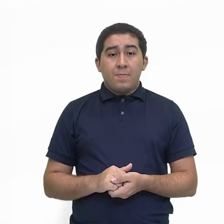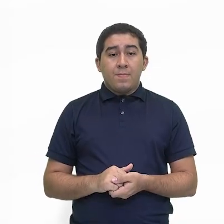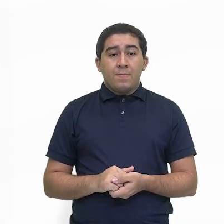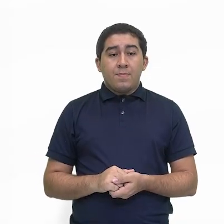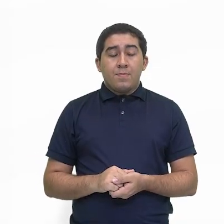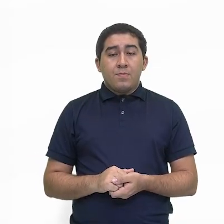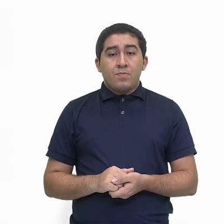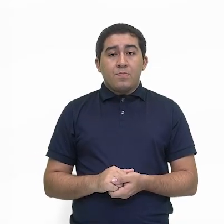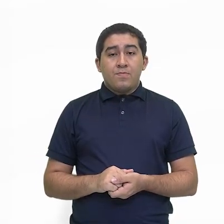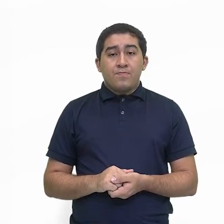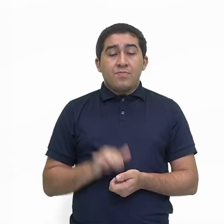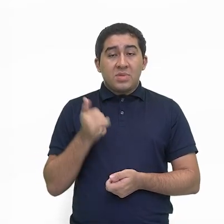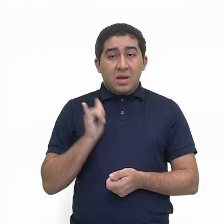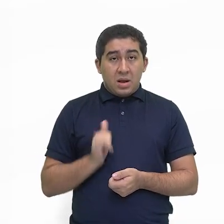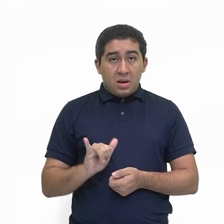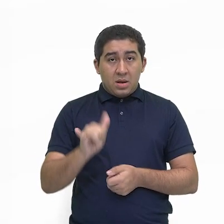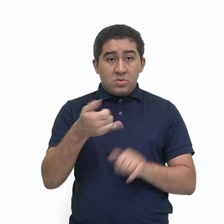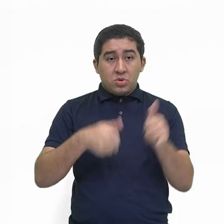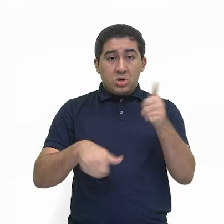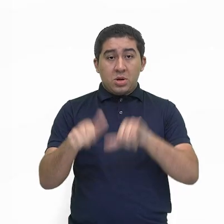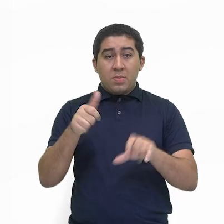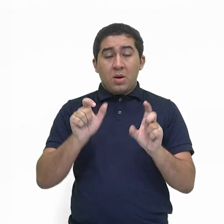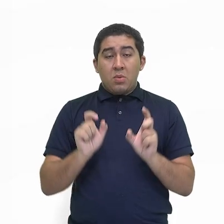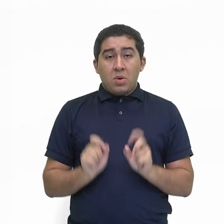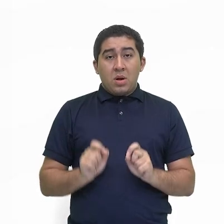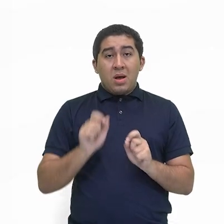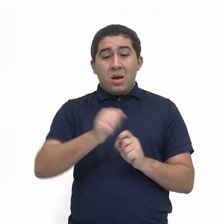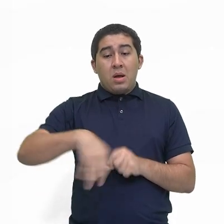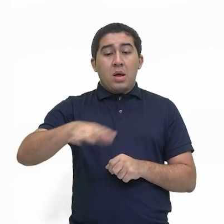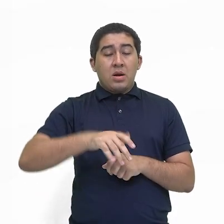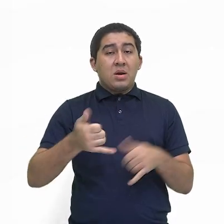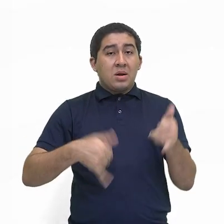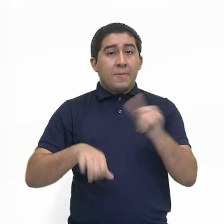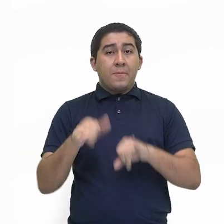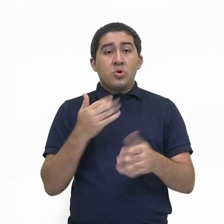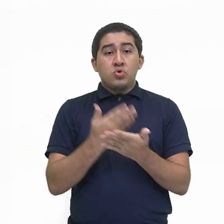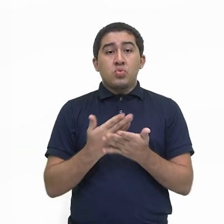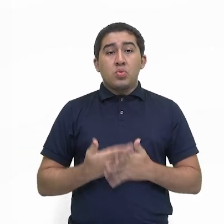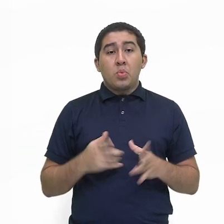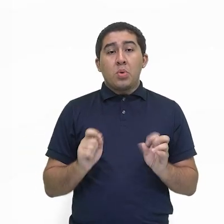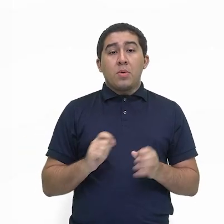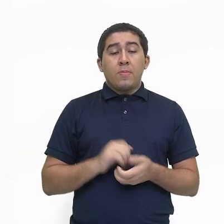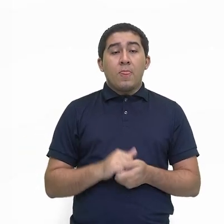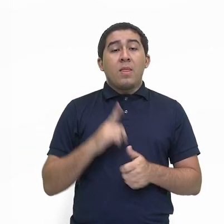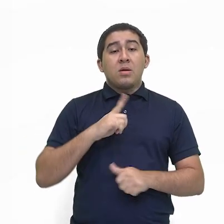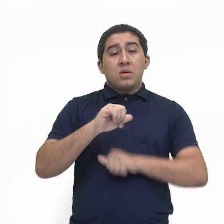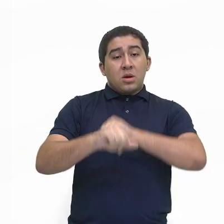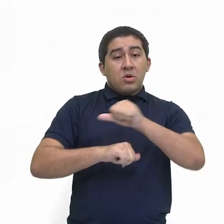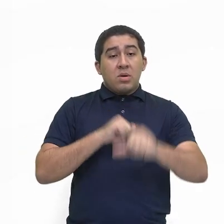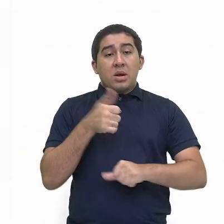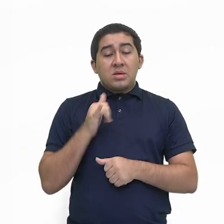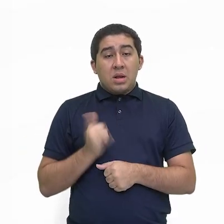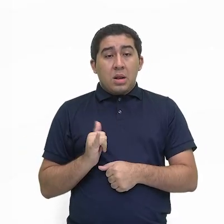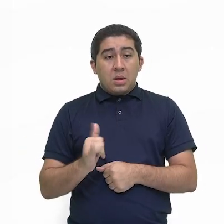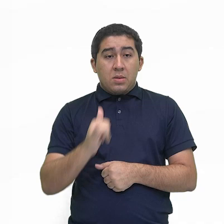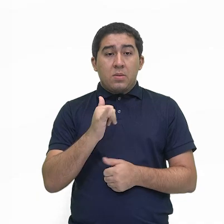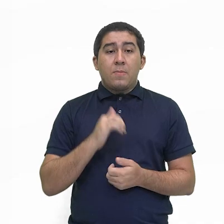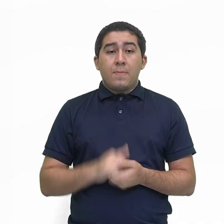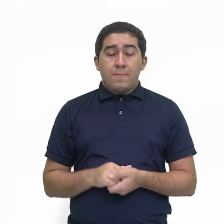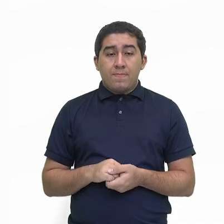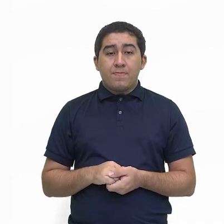Então, gente, a eletroquímica é o ramo da química que estuda reações, né, de transferência de elétrons,